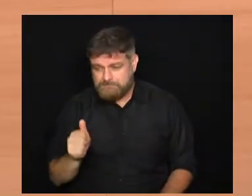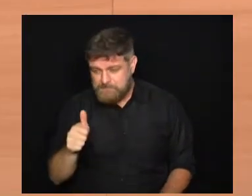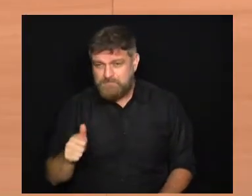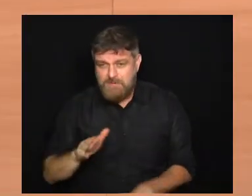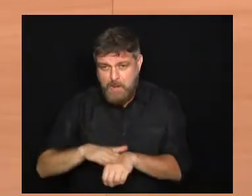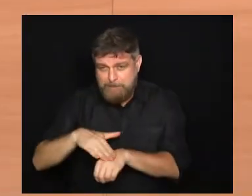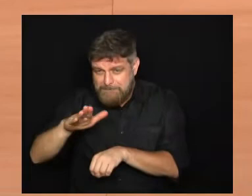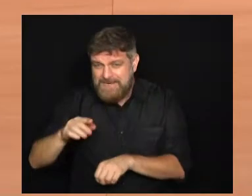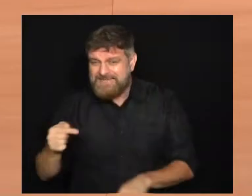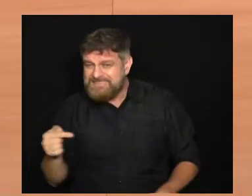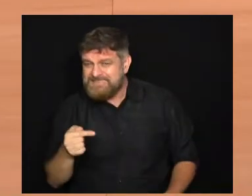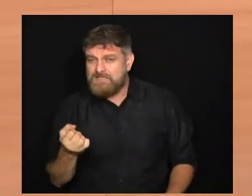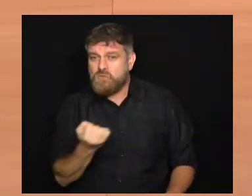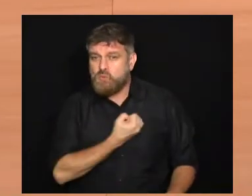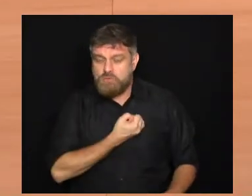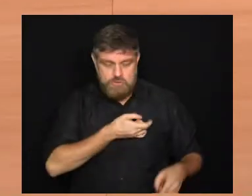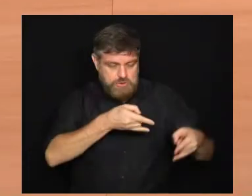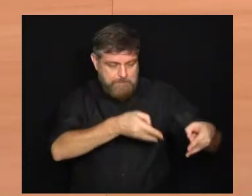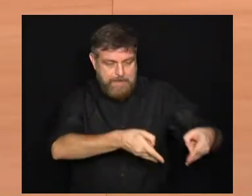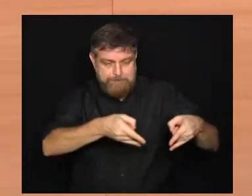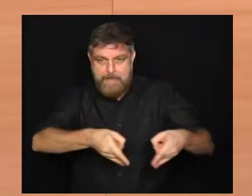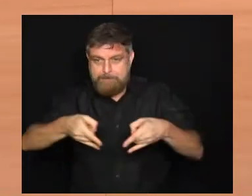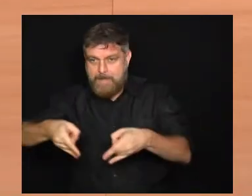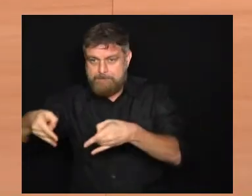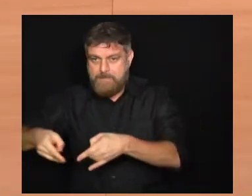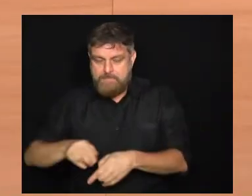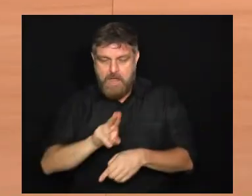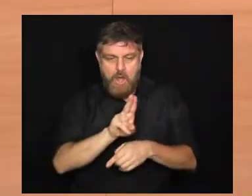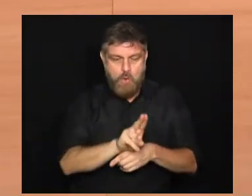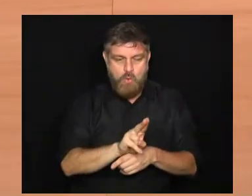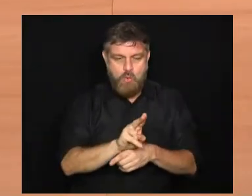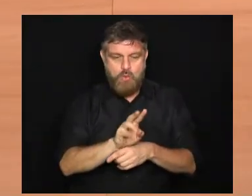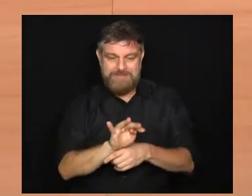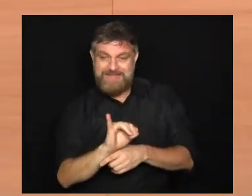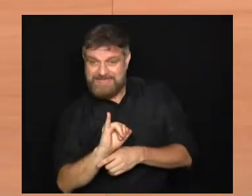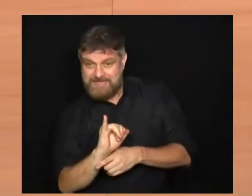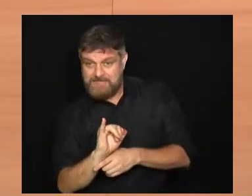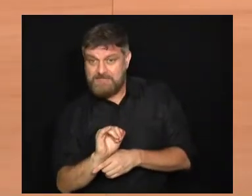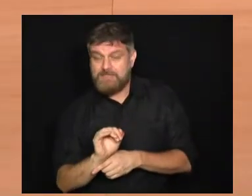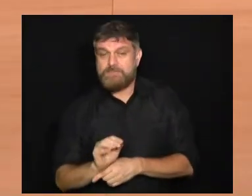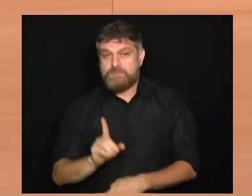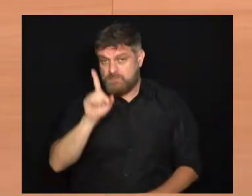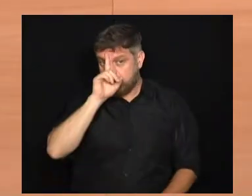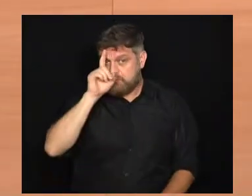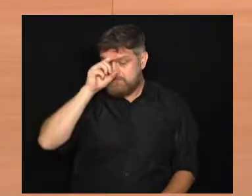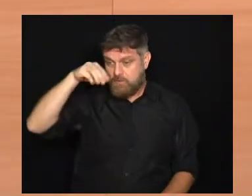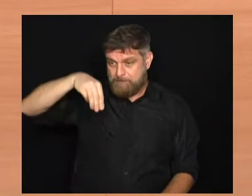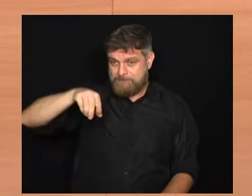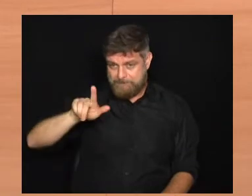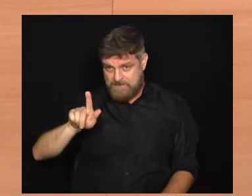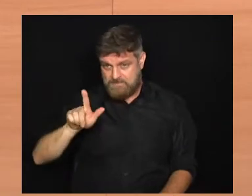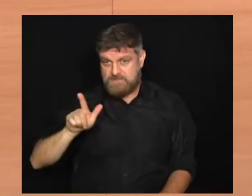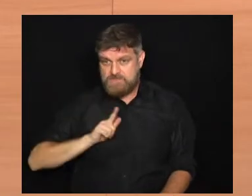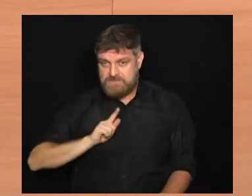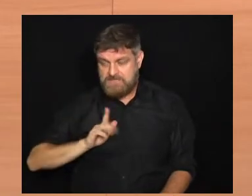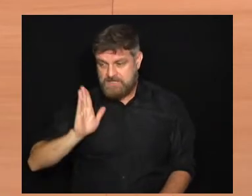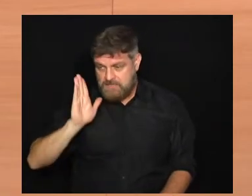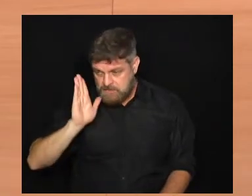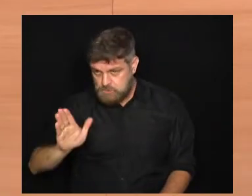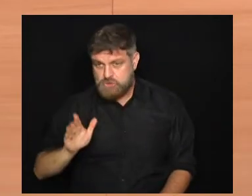maior, ela tem um maior número de leitos, né, de UTI. Vamos falar da unidade Mário Gatti. Nós temos todo esse fluxo de recepção do